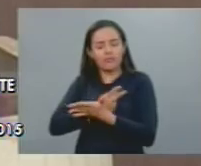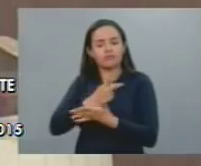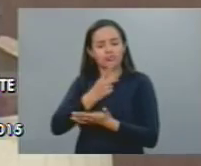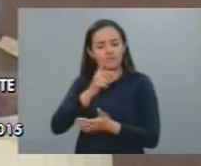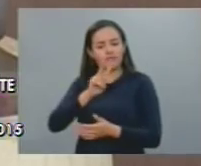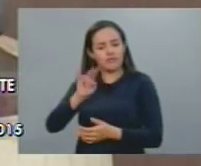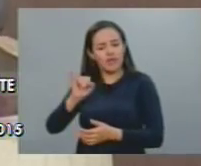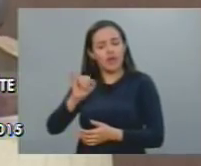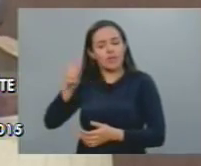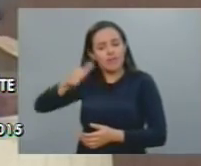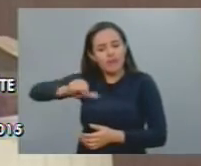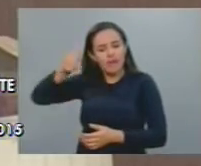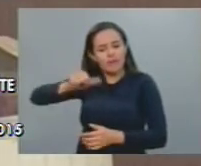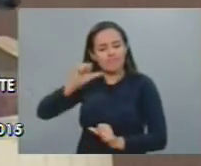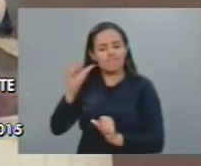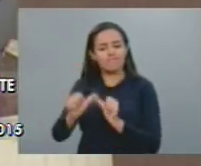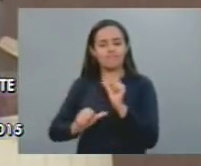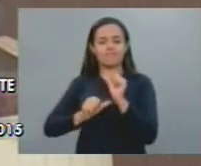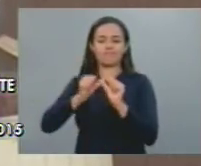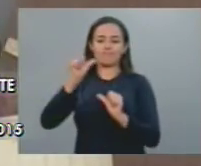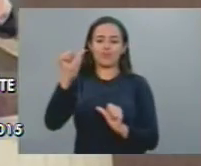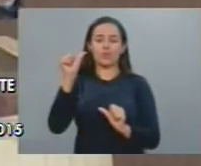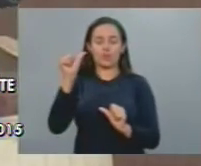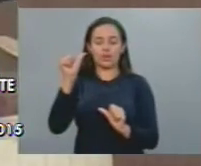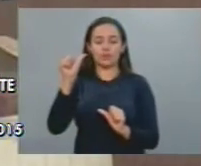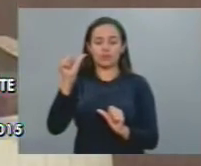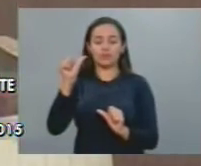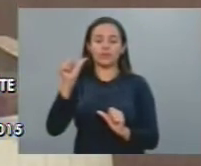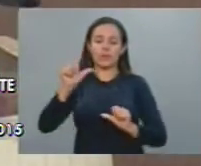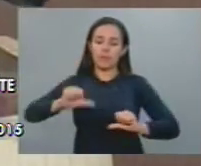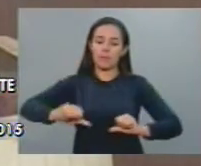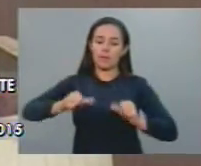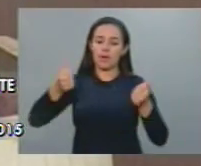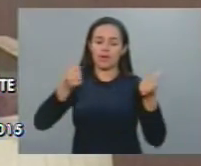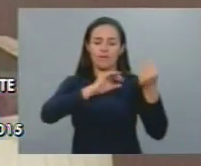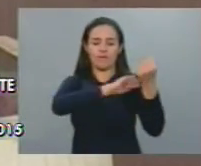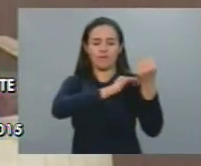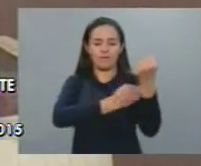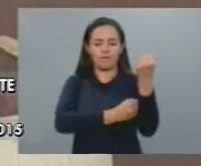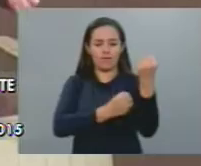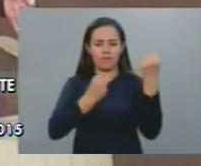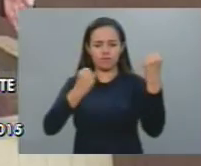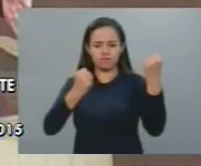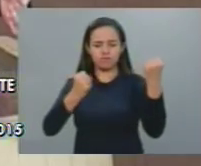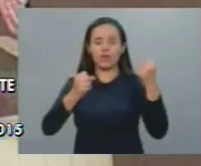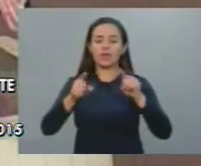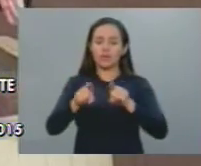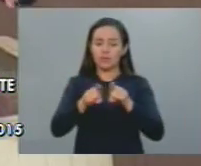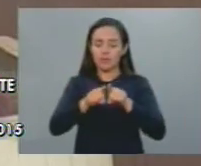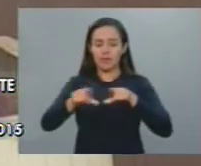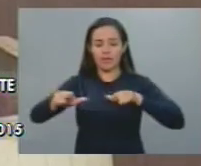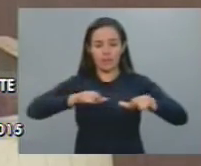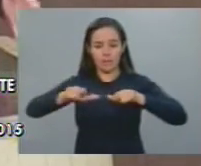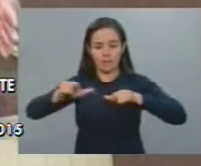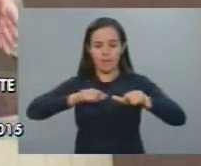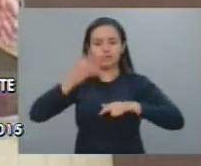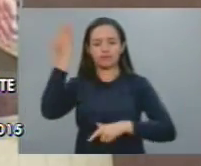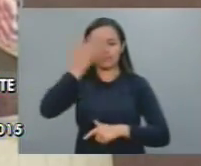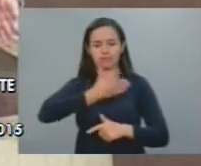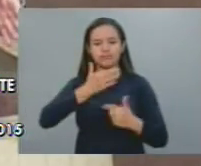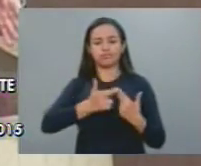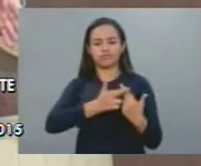serão avaliados por nós, para que os próximos anos nós tenhamos mais força, maior serenidade e firmeza,